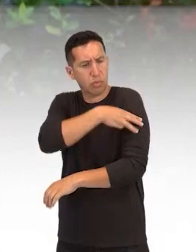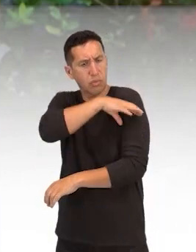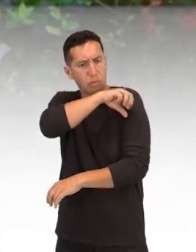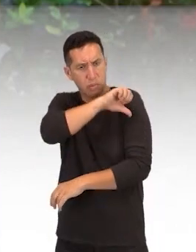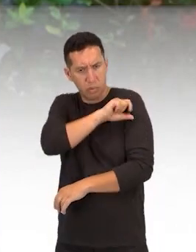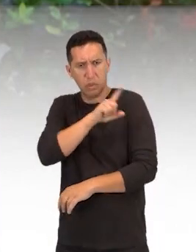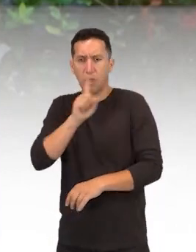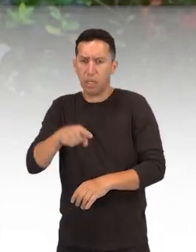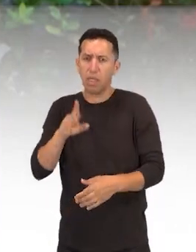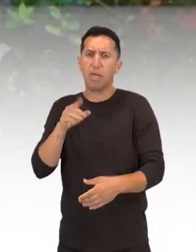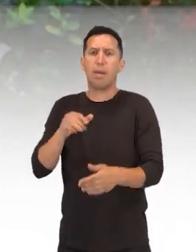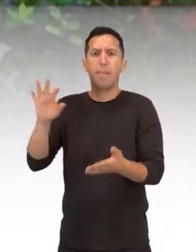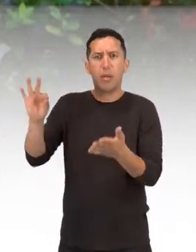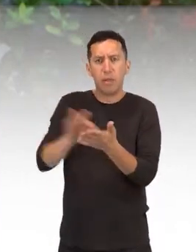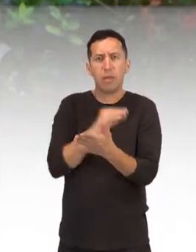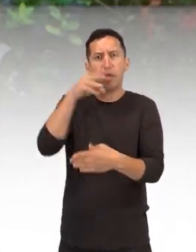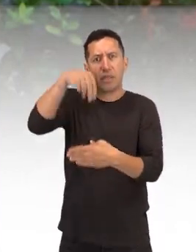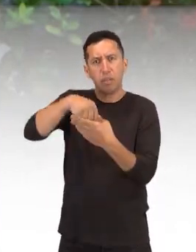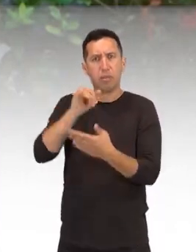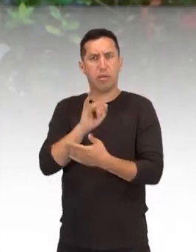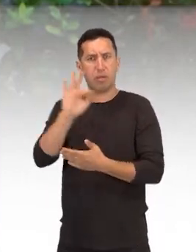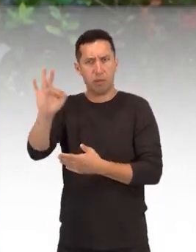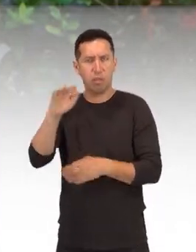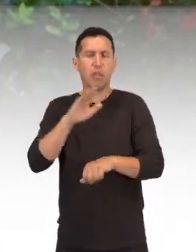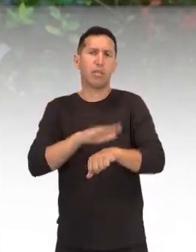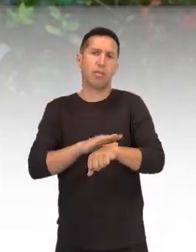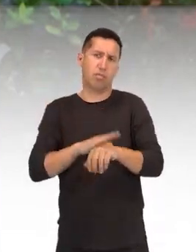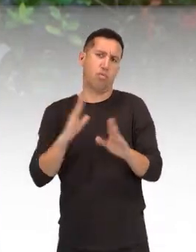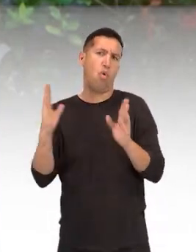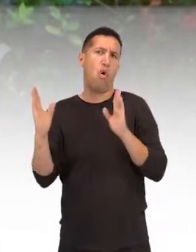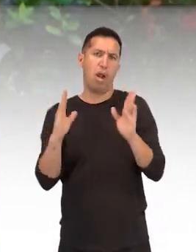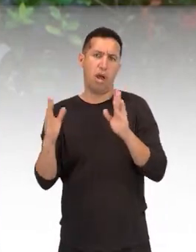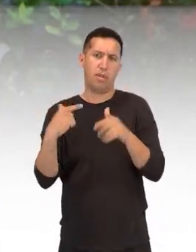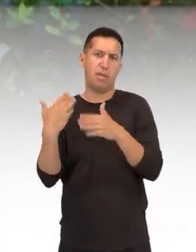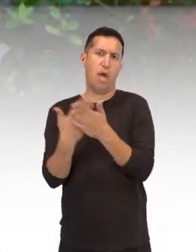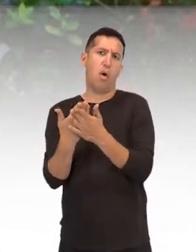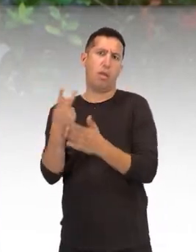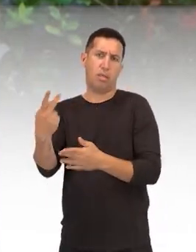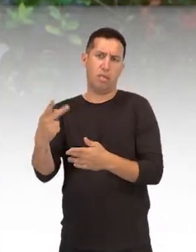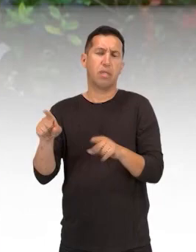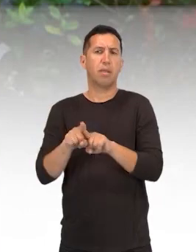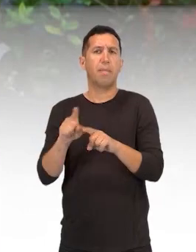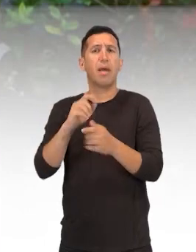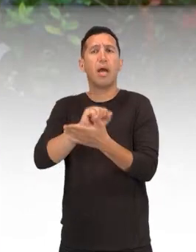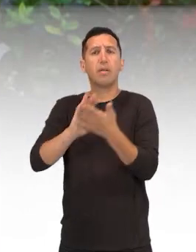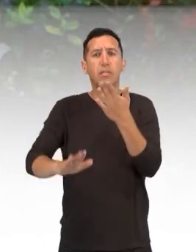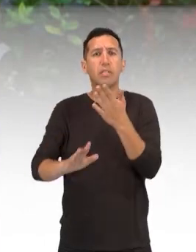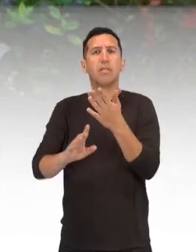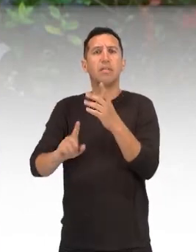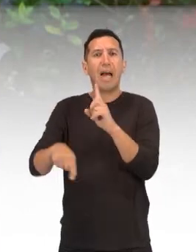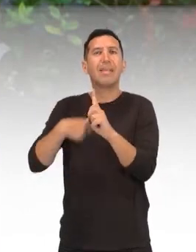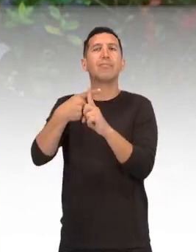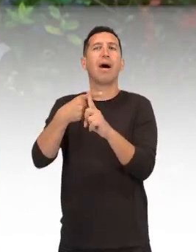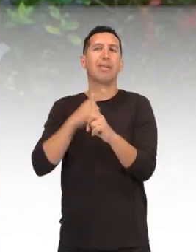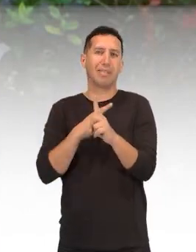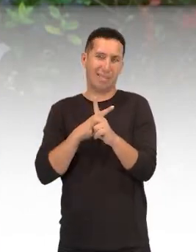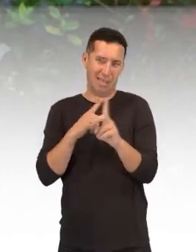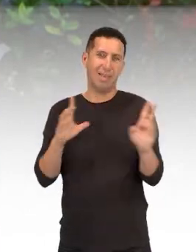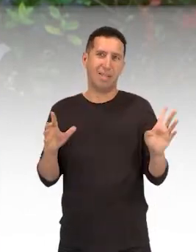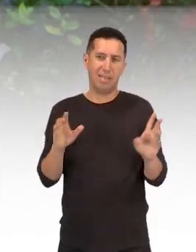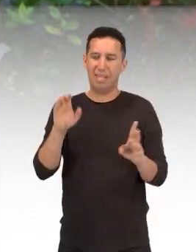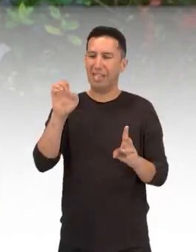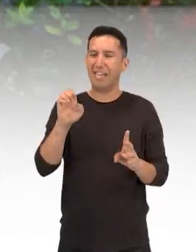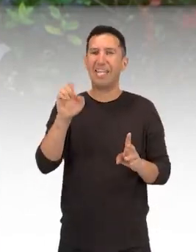básica matriculados em institutos federais, que contemple os horários de aulas e também as atividades